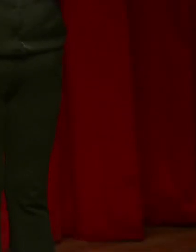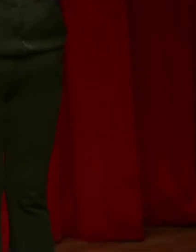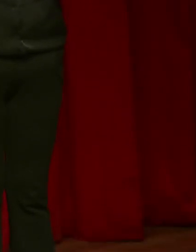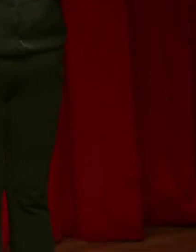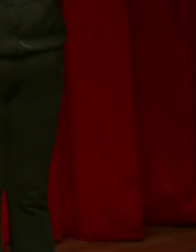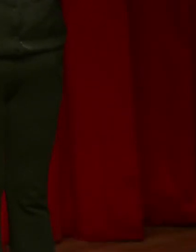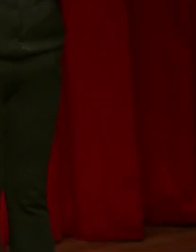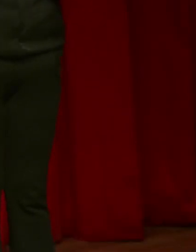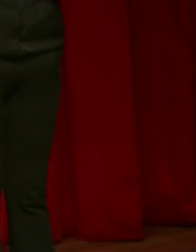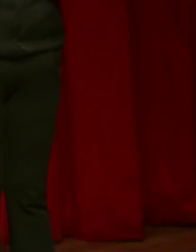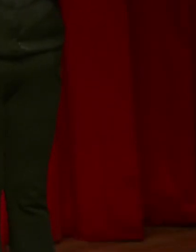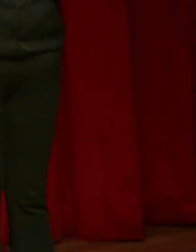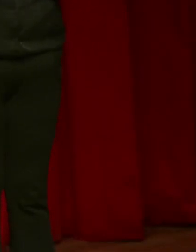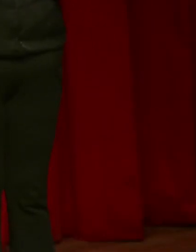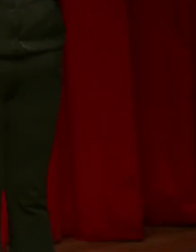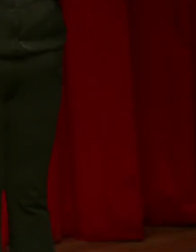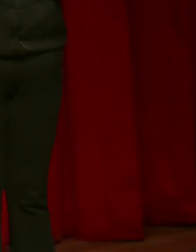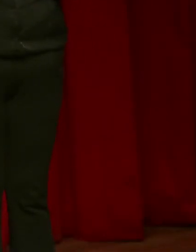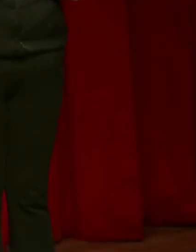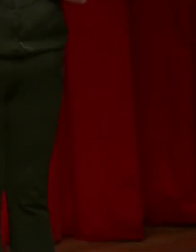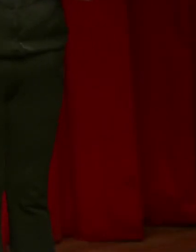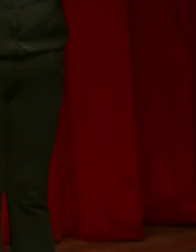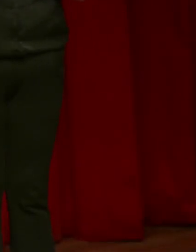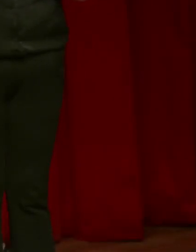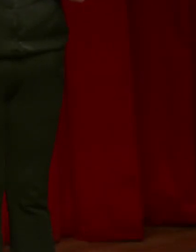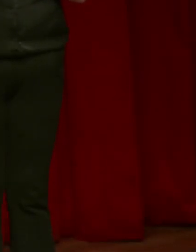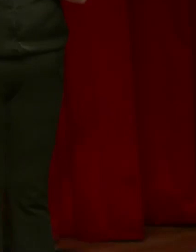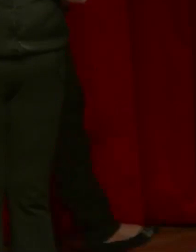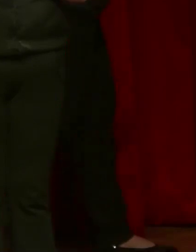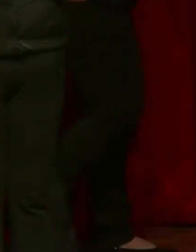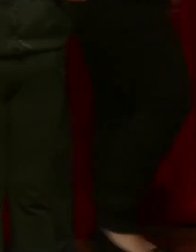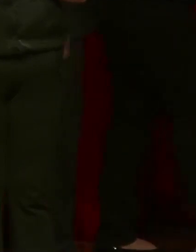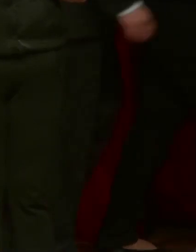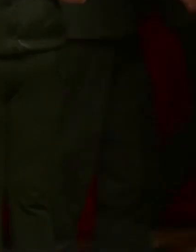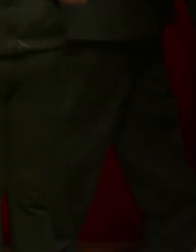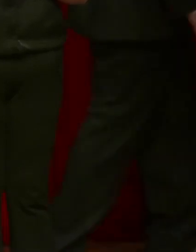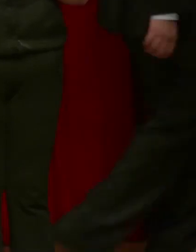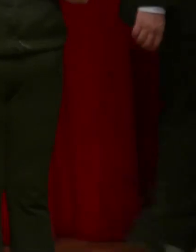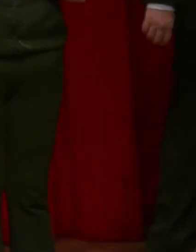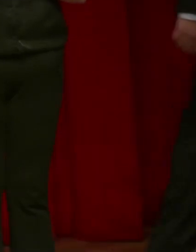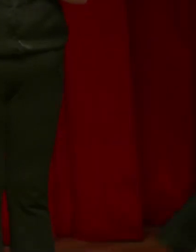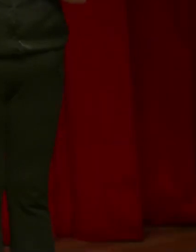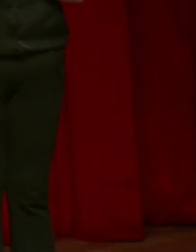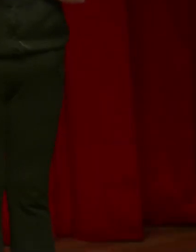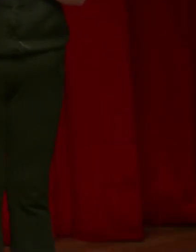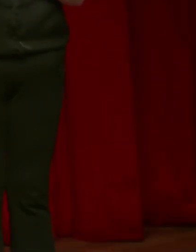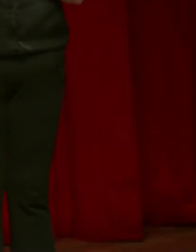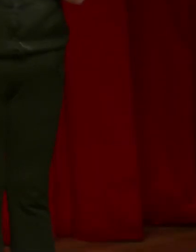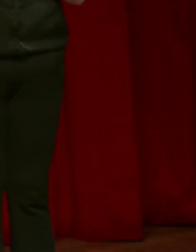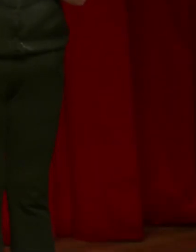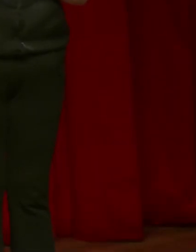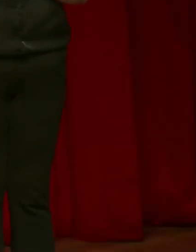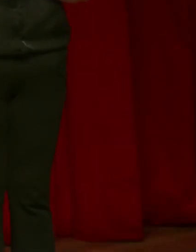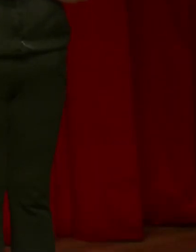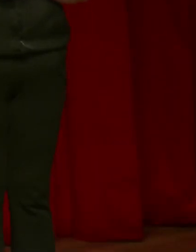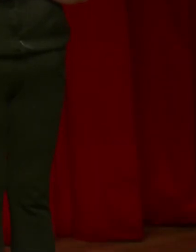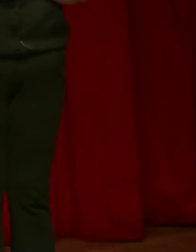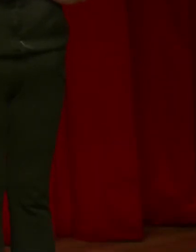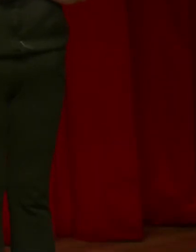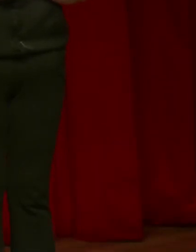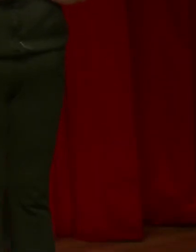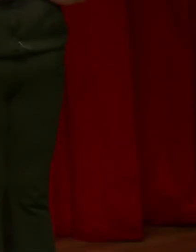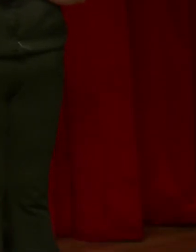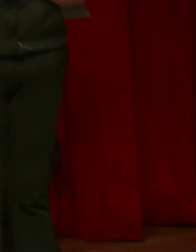do projeto Braille, junto com todo o pessoal da DEVEB, que a gente tem muito carinho. A Kari, que é uma grande parceira